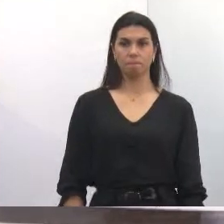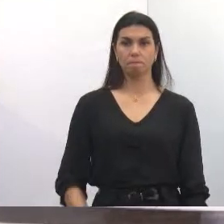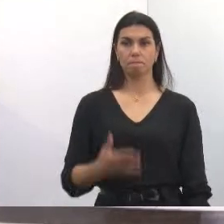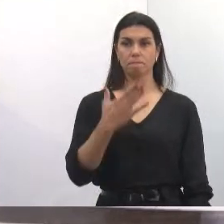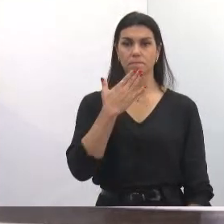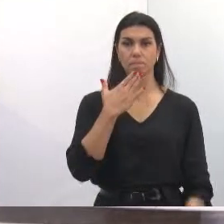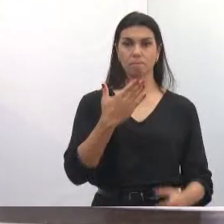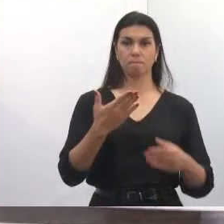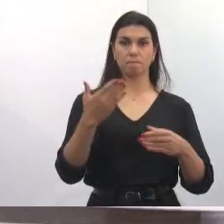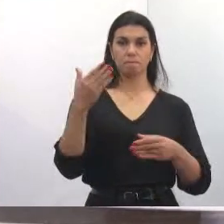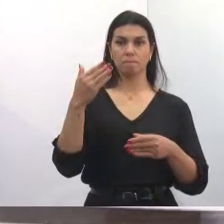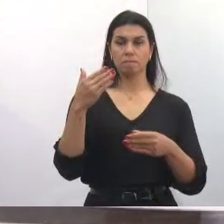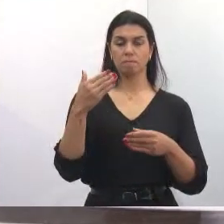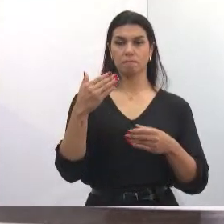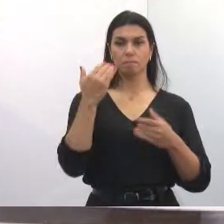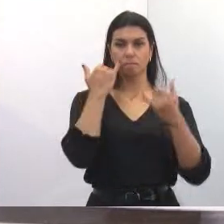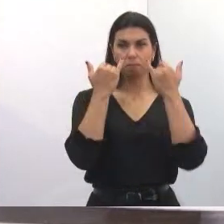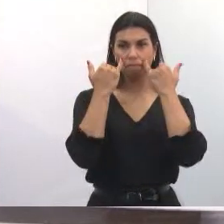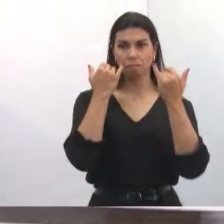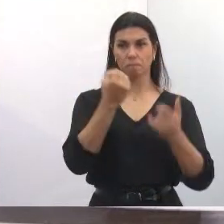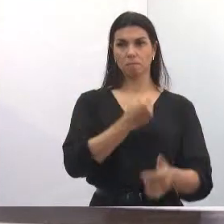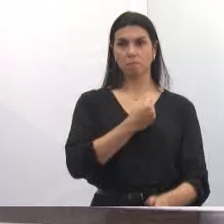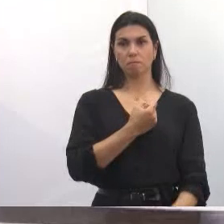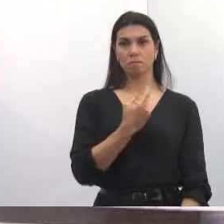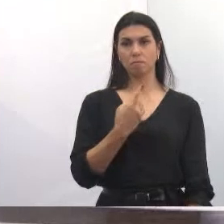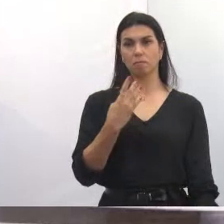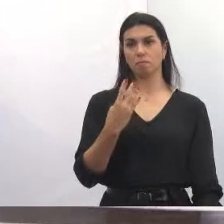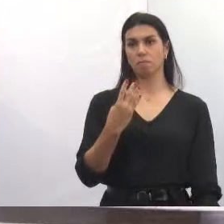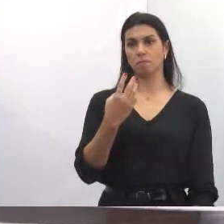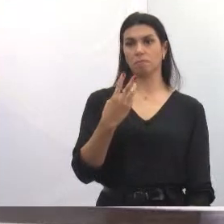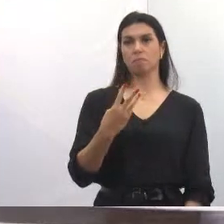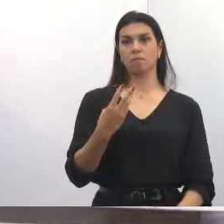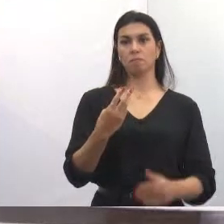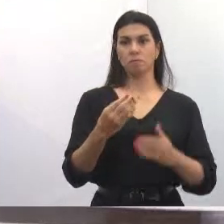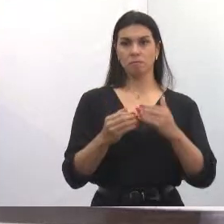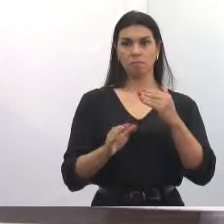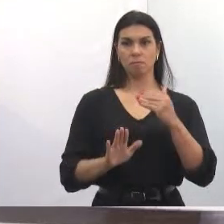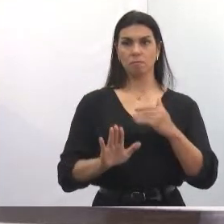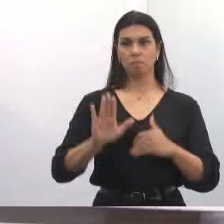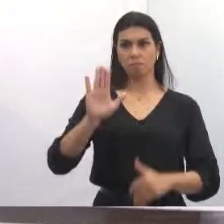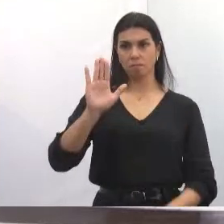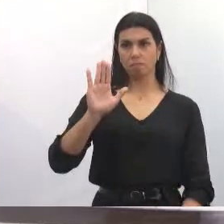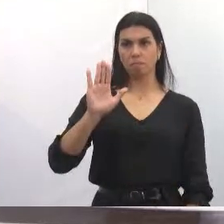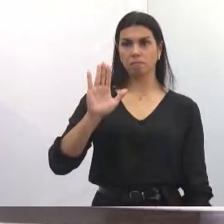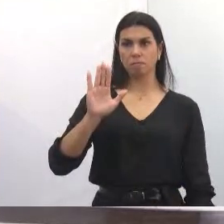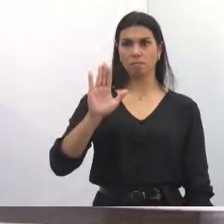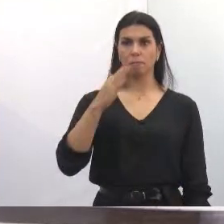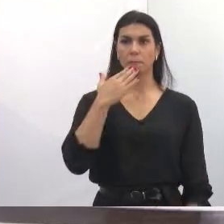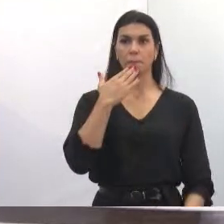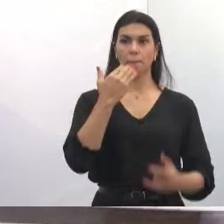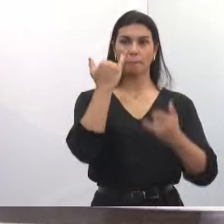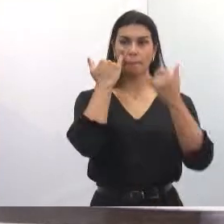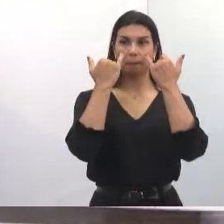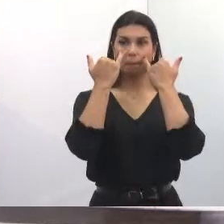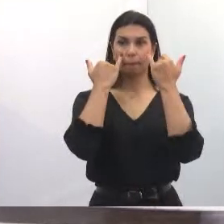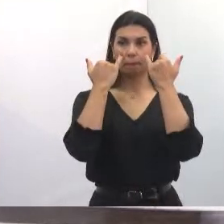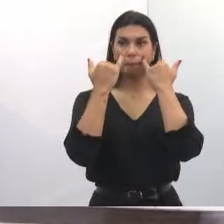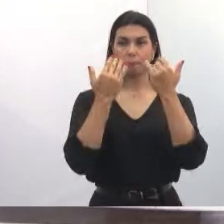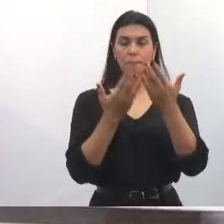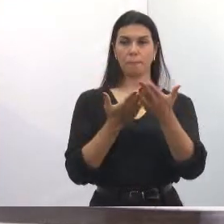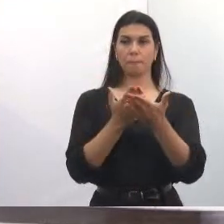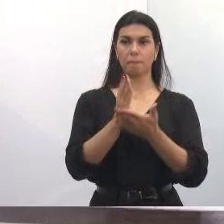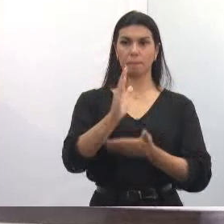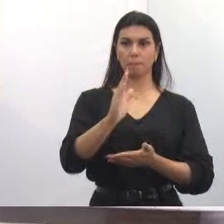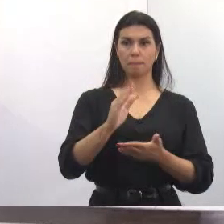Pedido de informações número 143 em votação. Os que forem contrários se manifestem levantando o braço. Pedido de informações